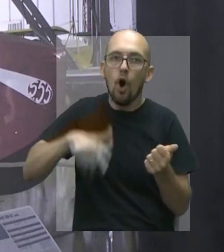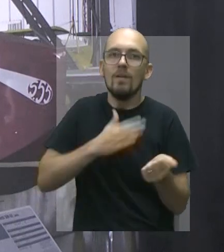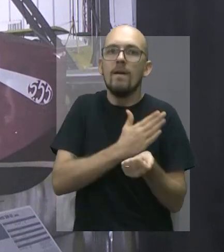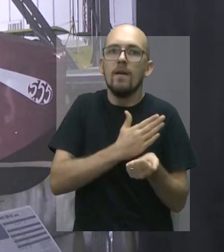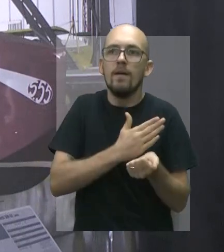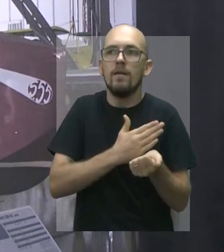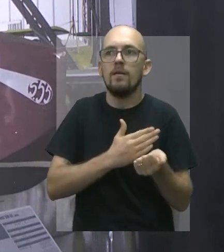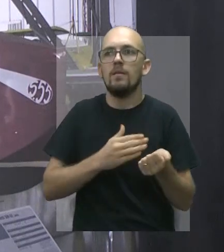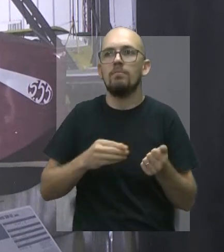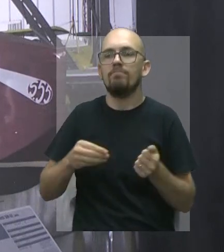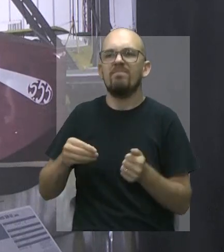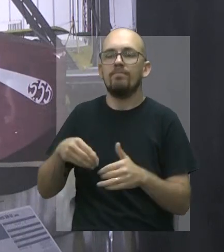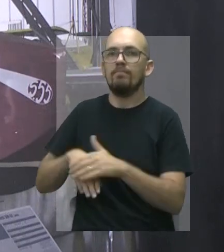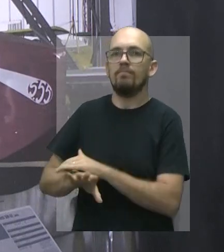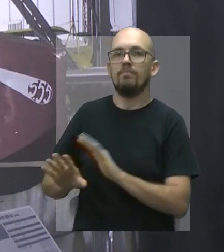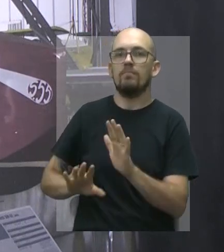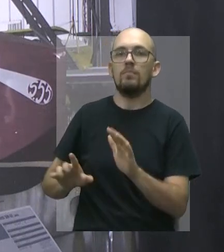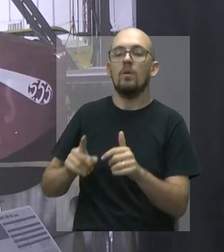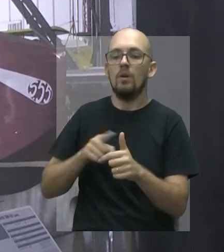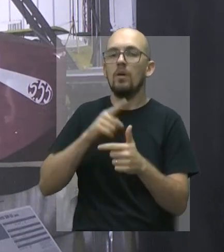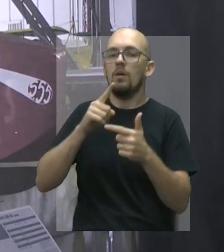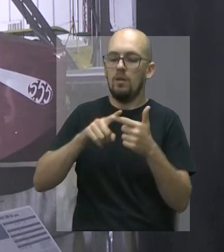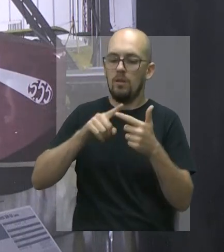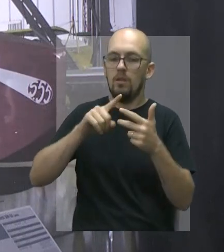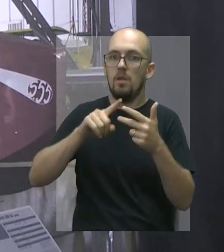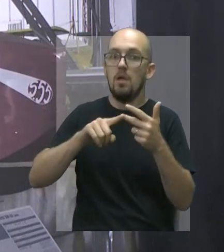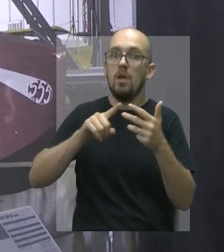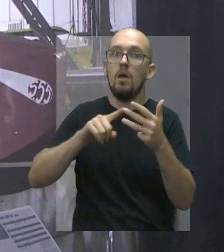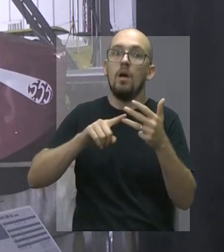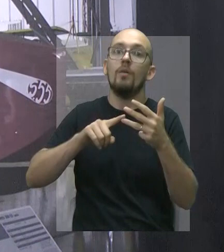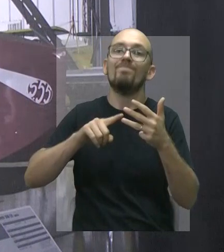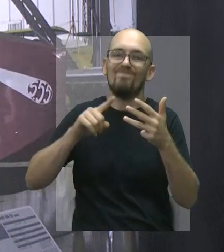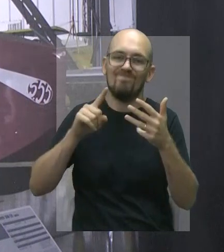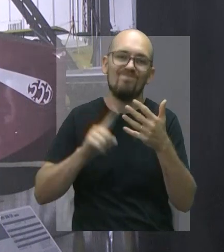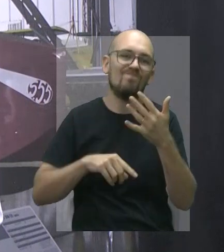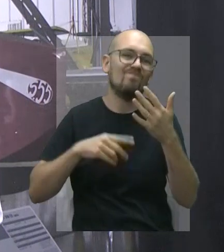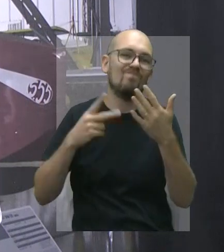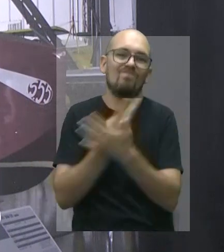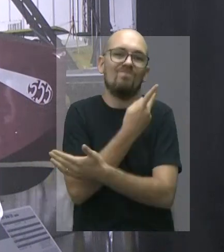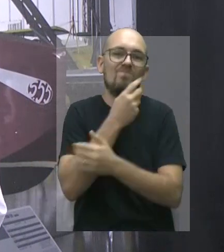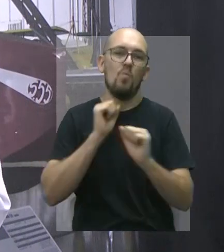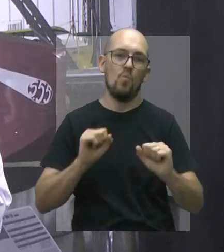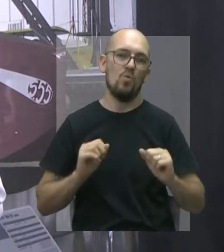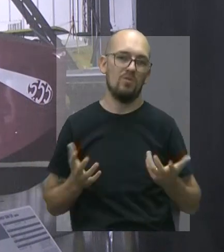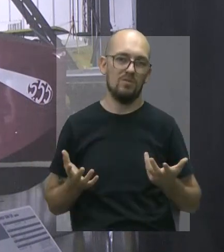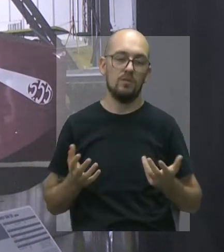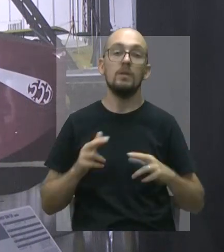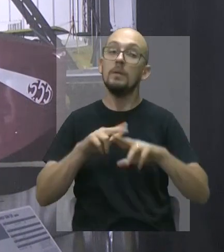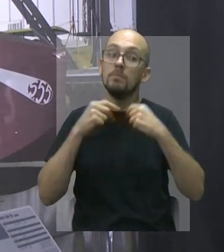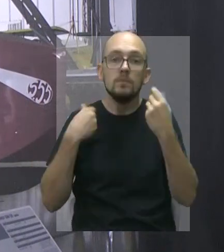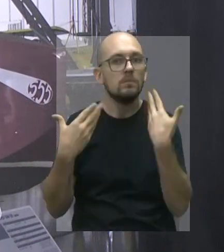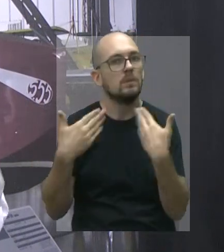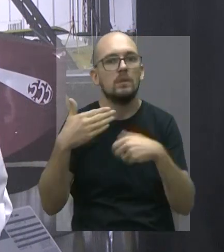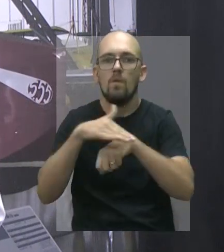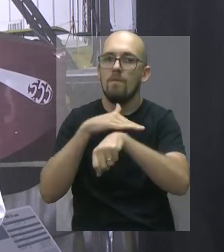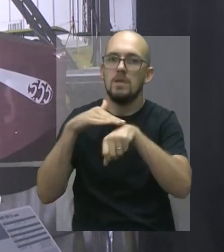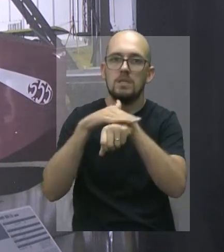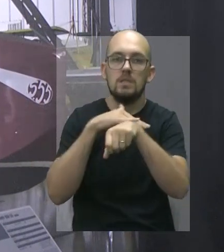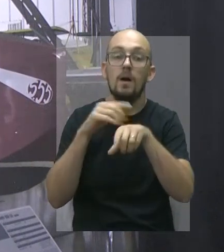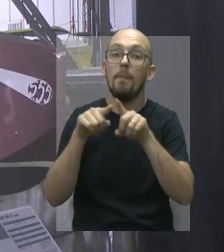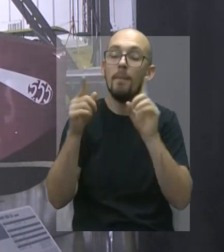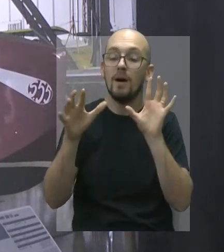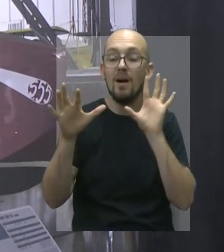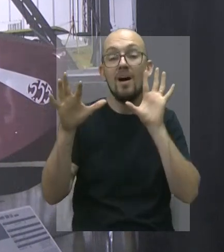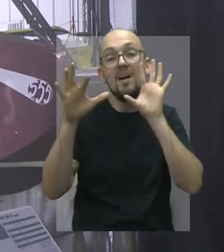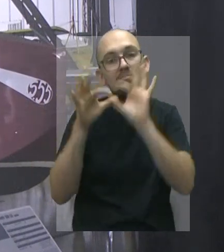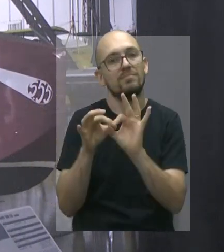Entendi. Então, sim, temos que falar, né? Claro que tem que ter um vínculo de confiança estabelecido anteriormente para poder